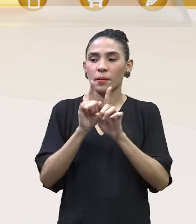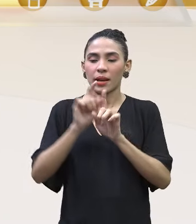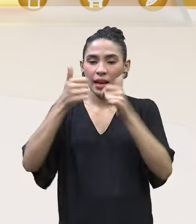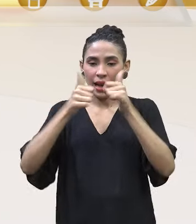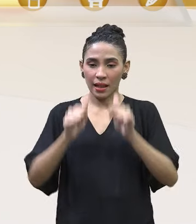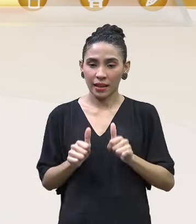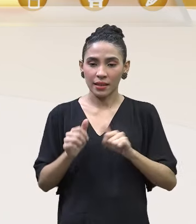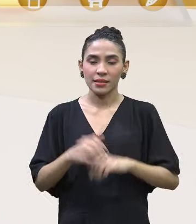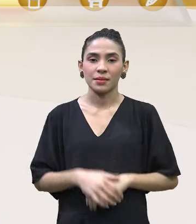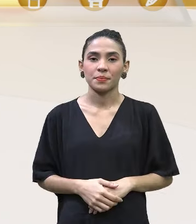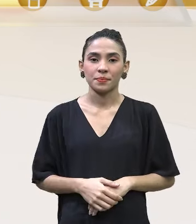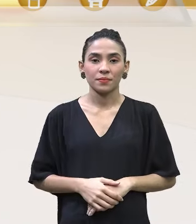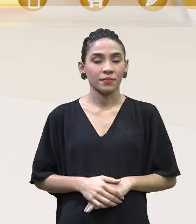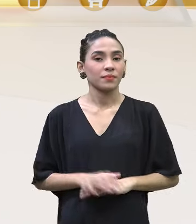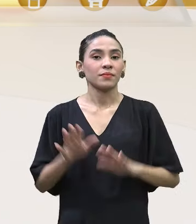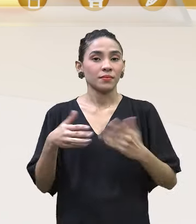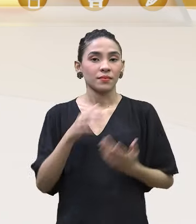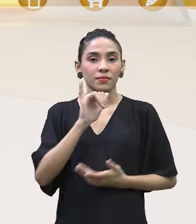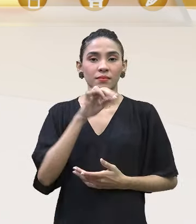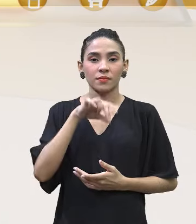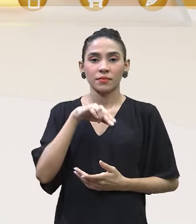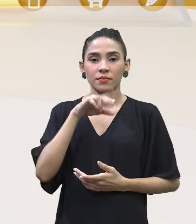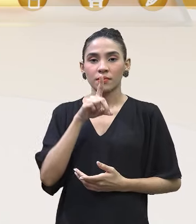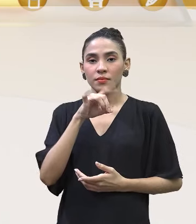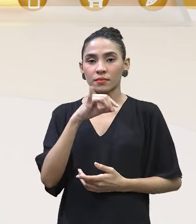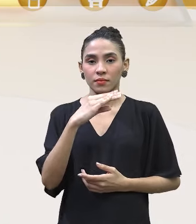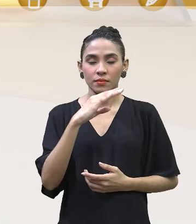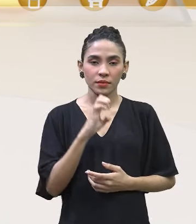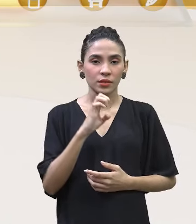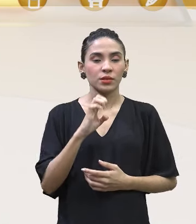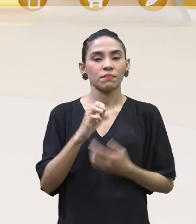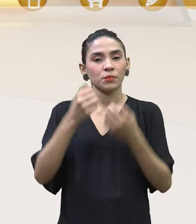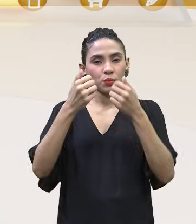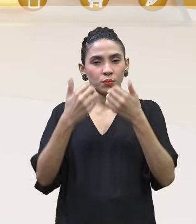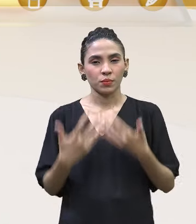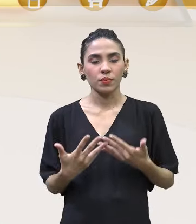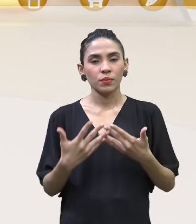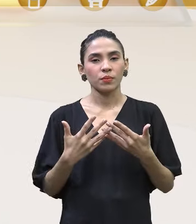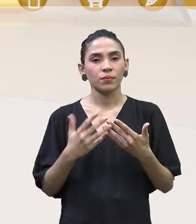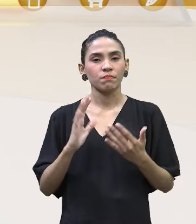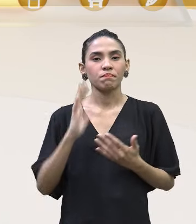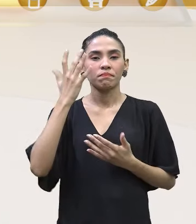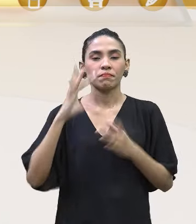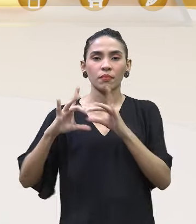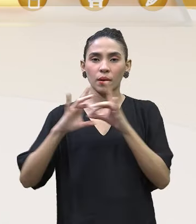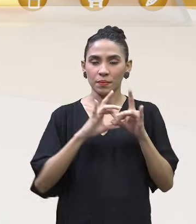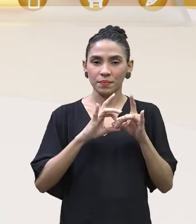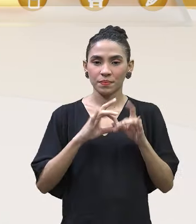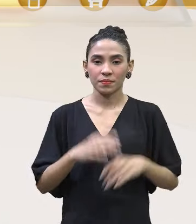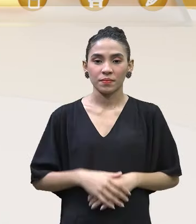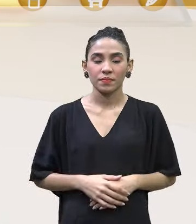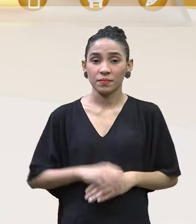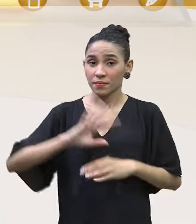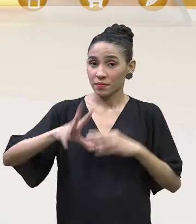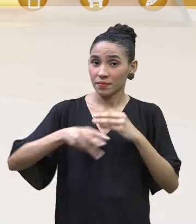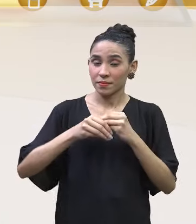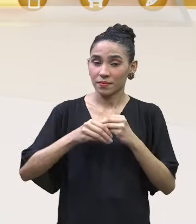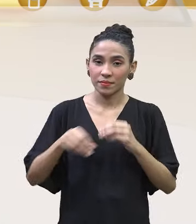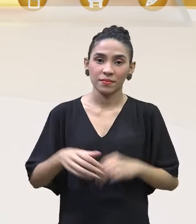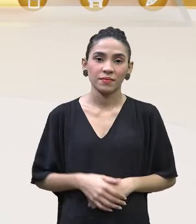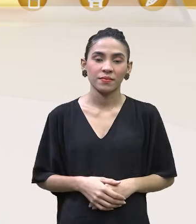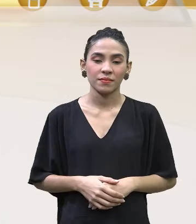então in é um número né que vai traduzir uma certa situação num certo contexto Tudo bem Posso fazer um link rapidinho Pode